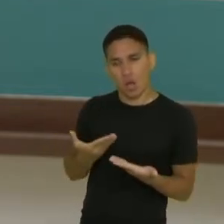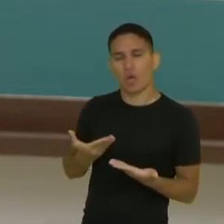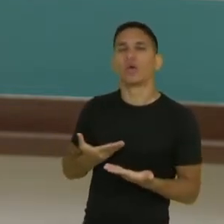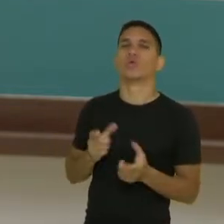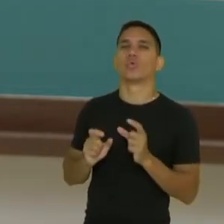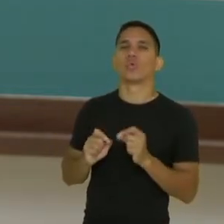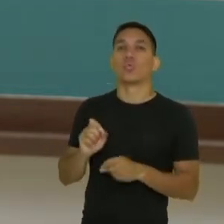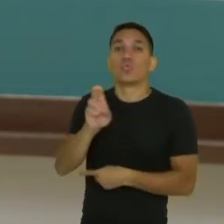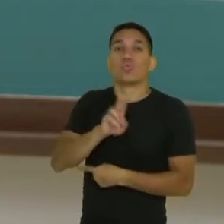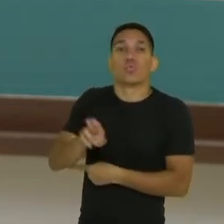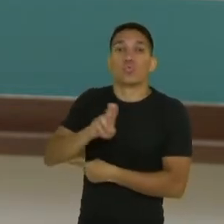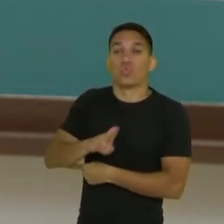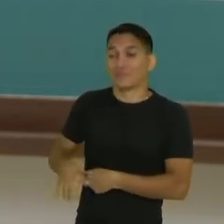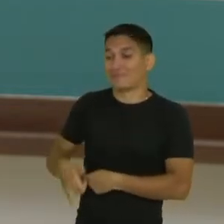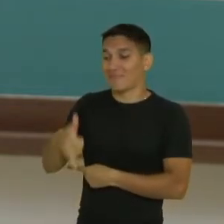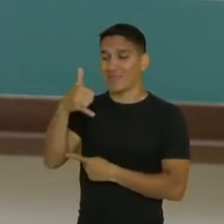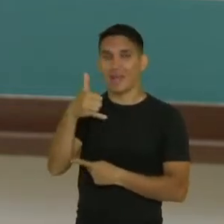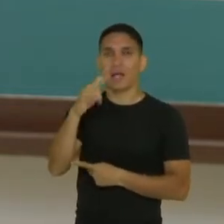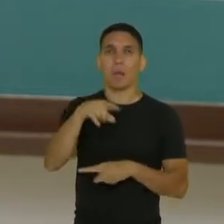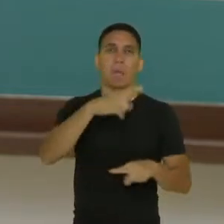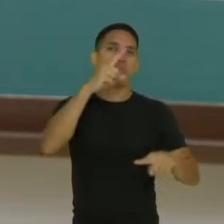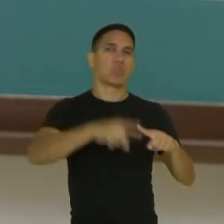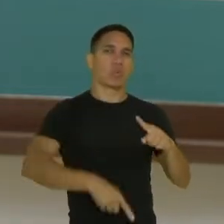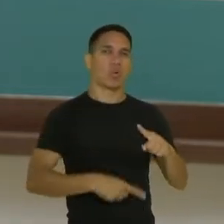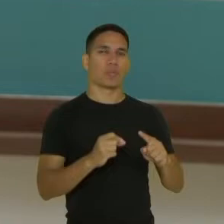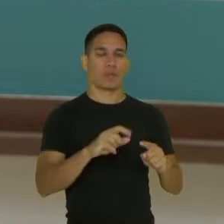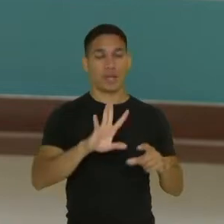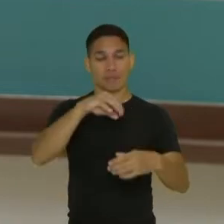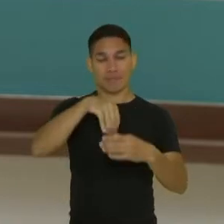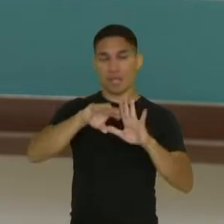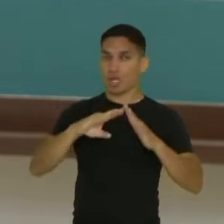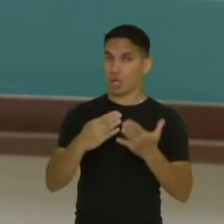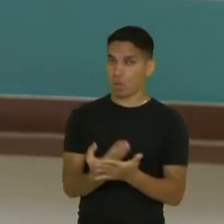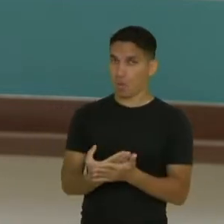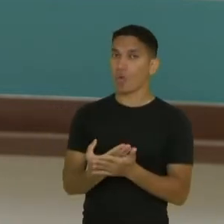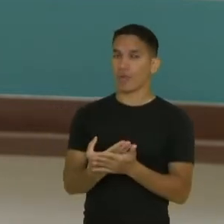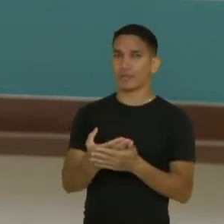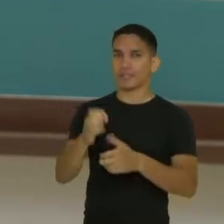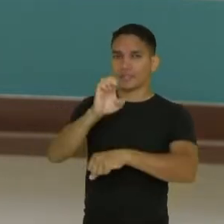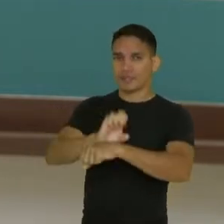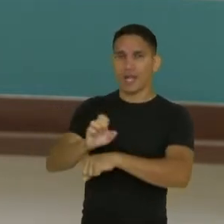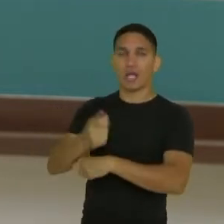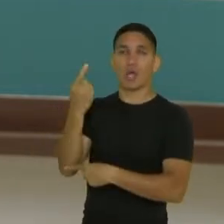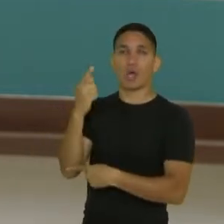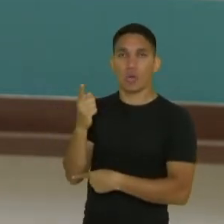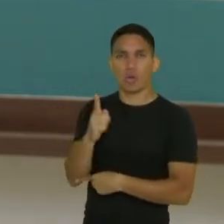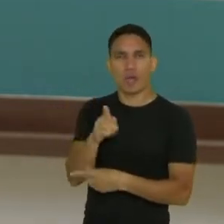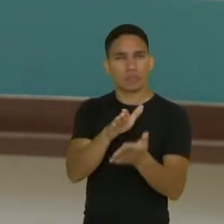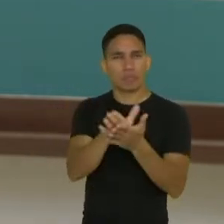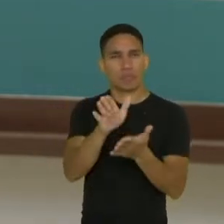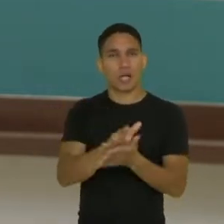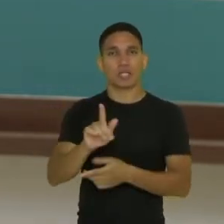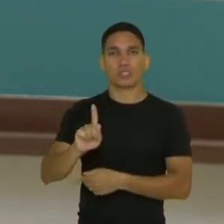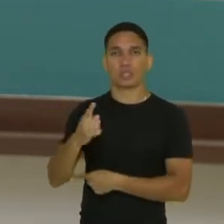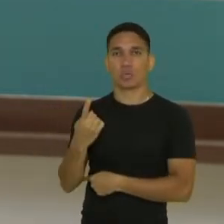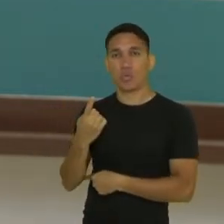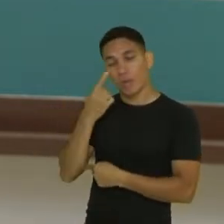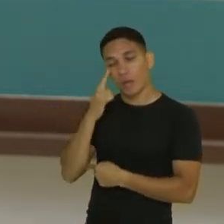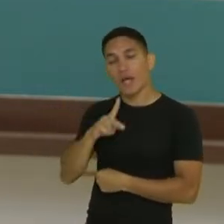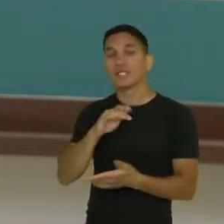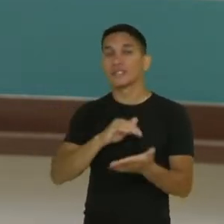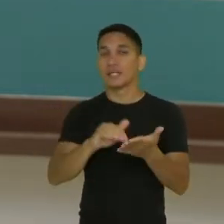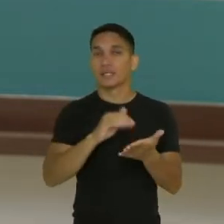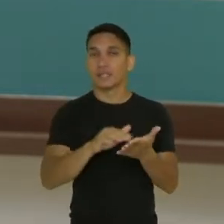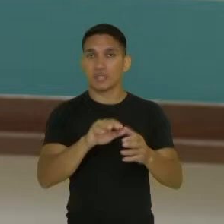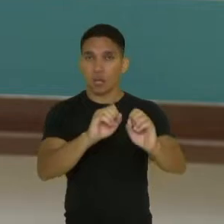é proibido dentro das escolas estaduais de Goiás. Em nota AG1, a Secretaria de Educação, Cultura